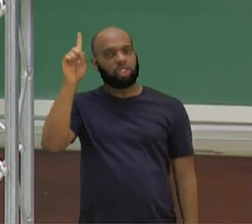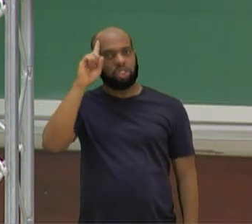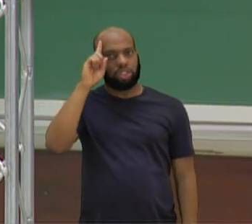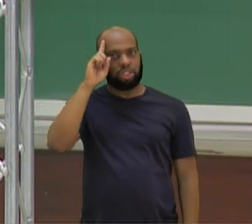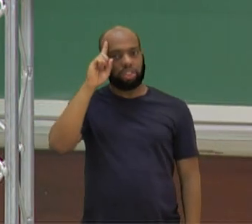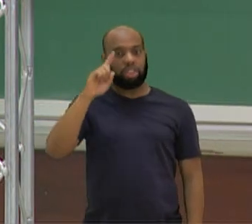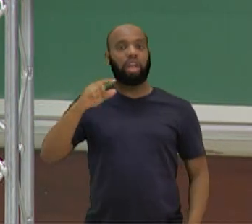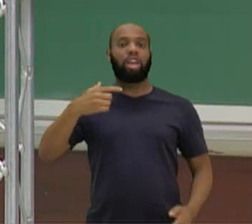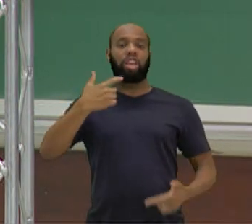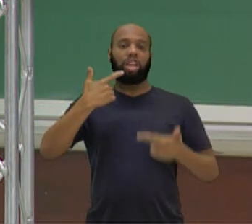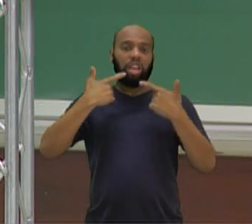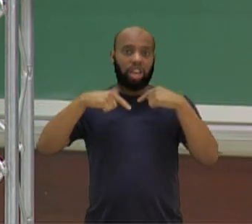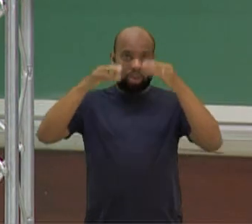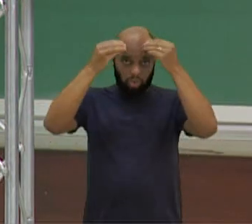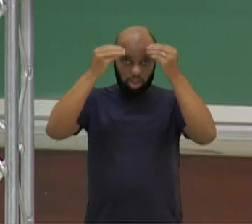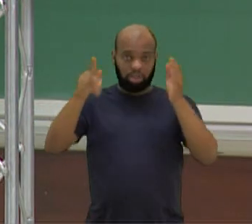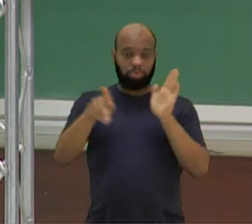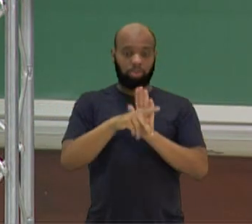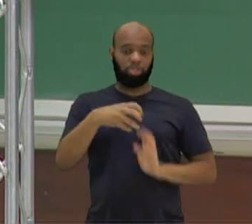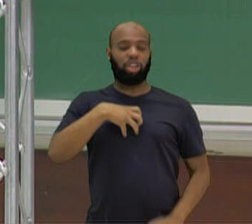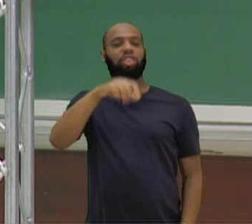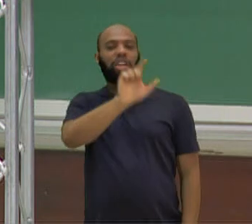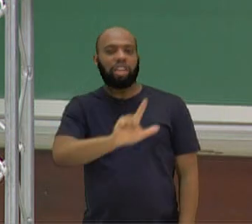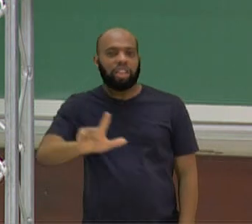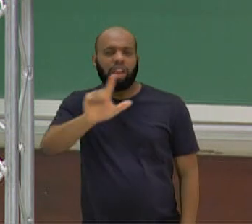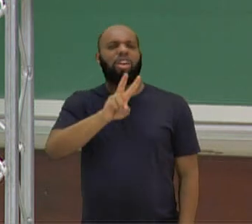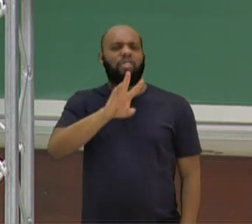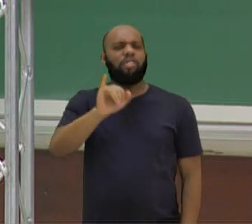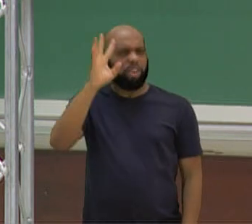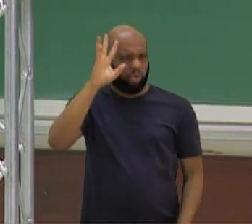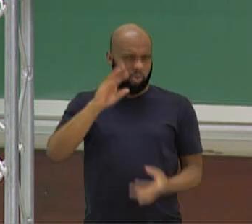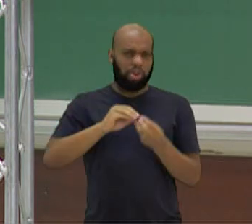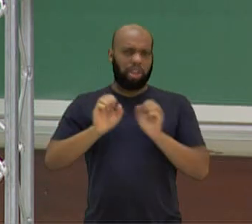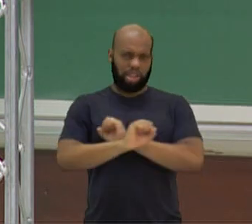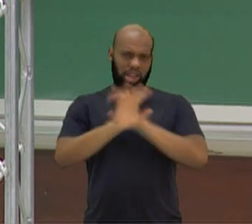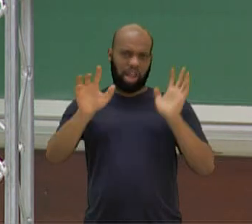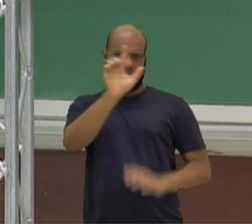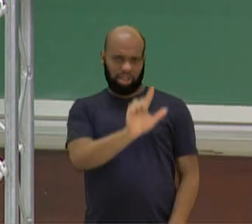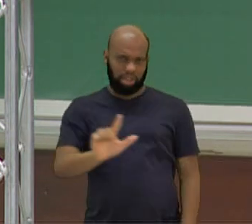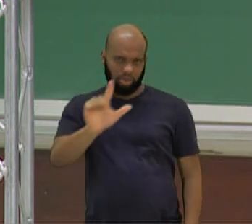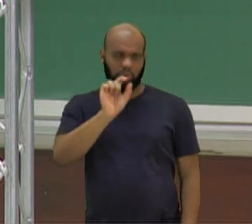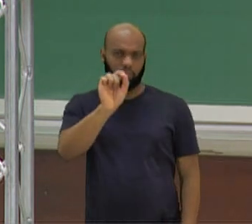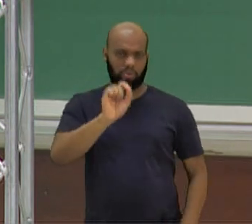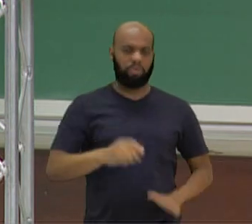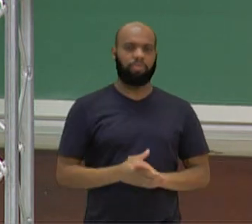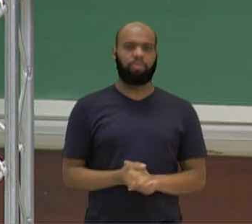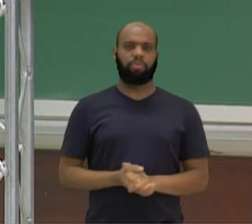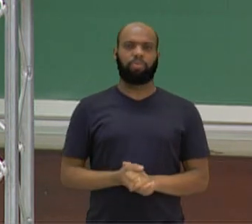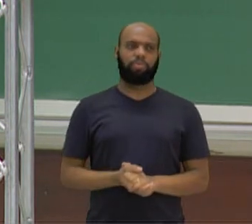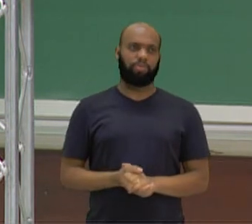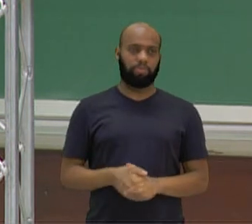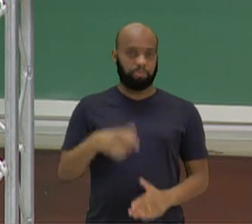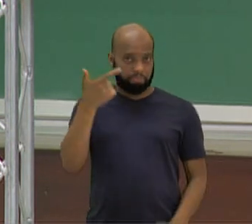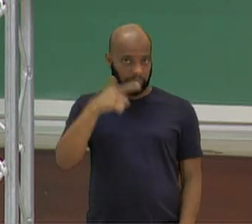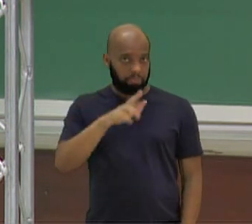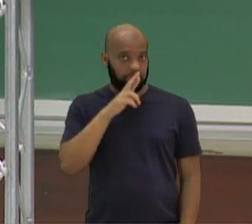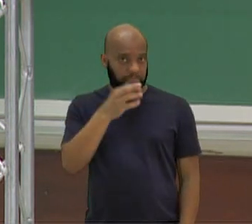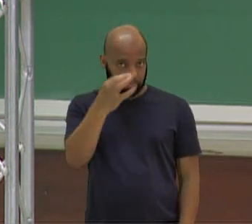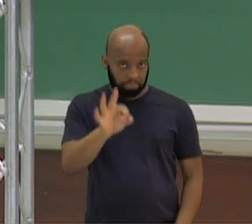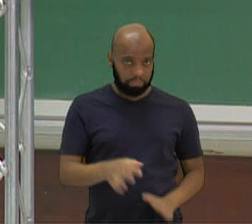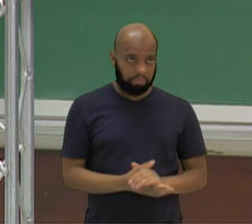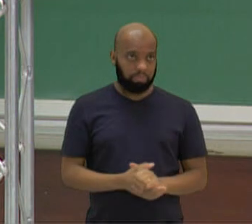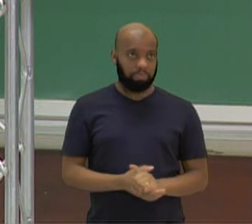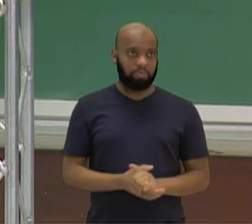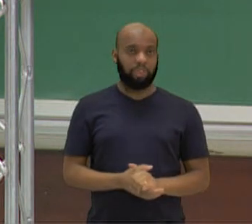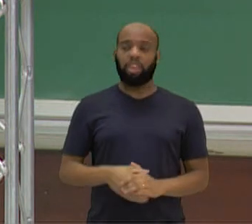linguagem literária. A gente já vai entender o que é essa linguagem literária, não se preocupe. Ok? Acertaram? A crônica